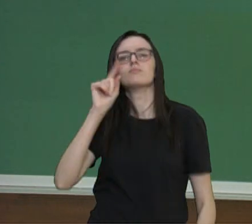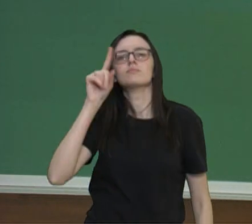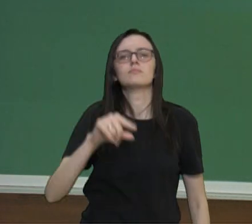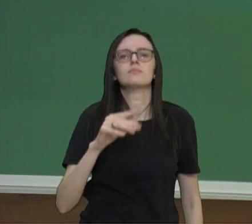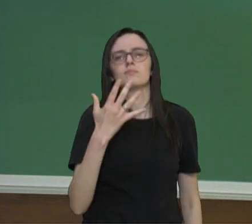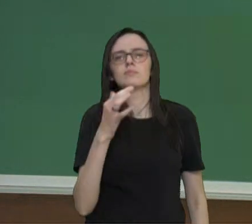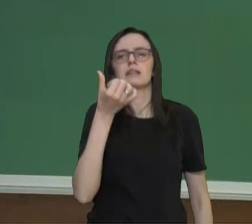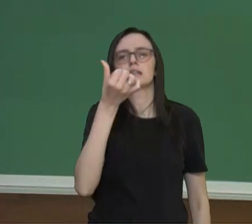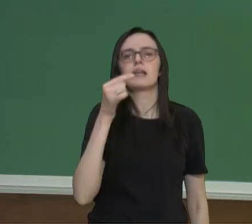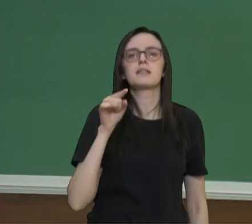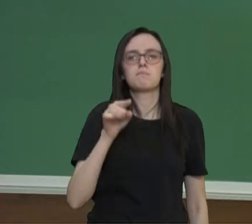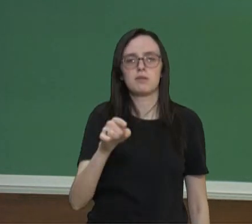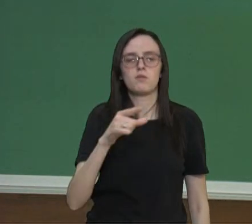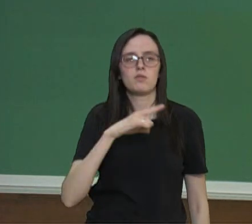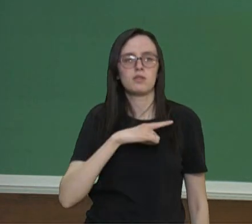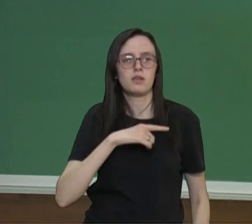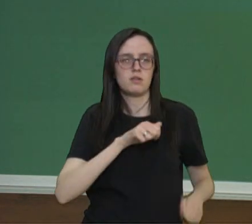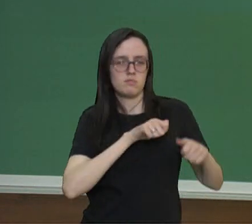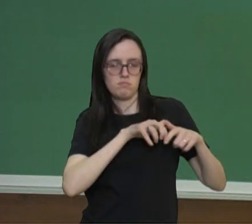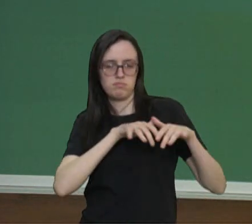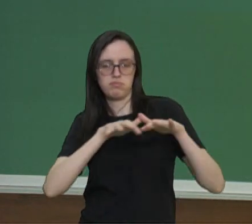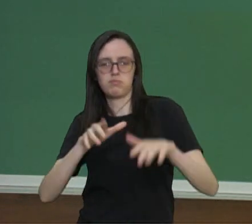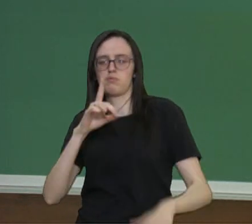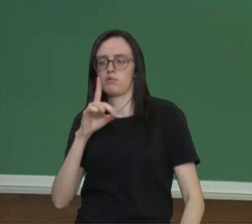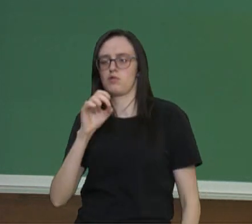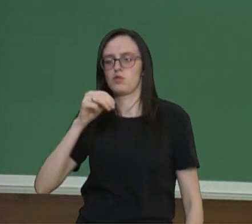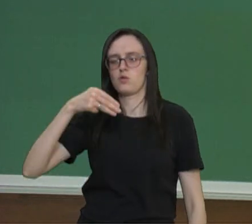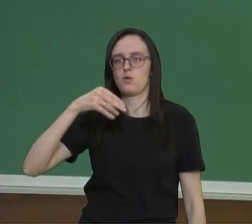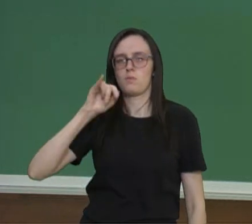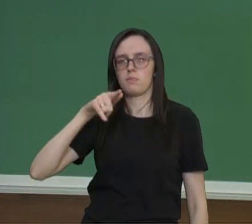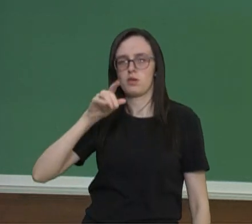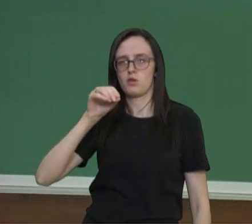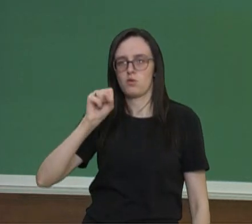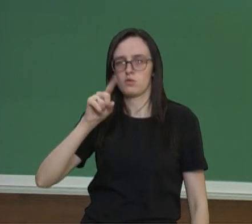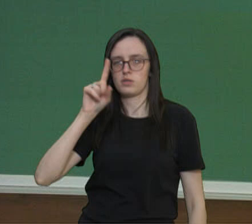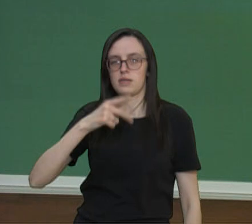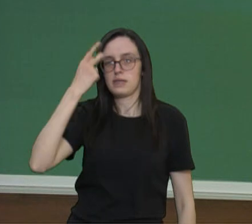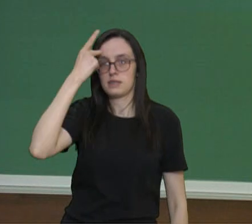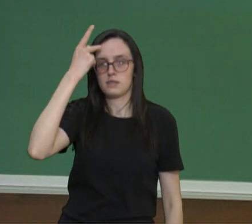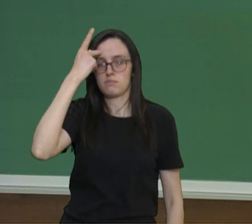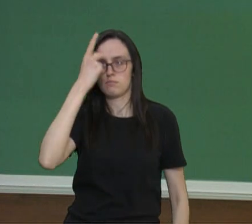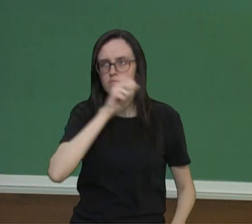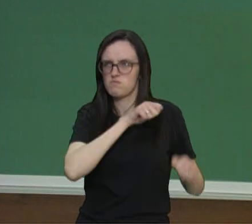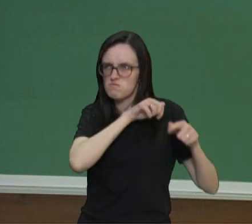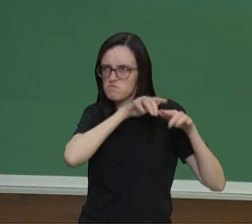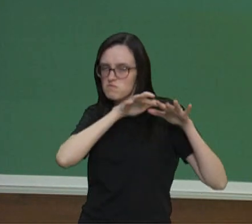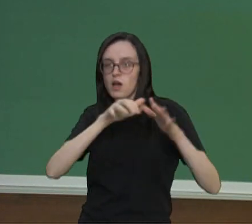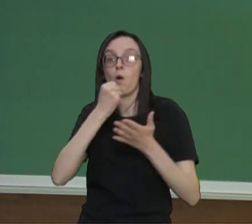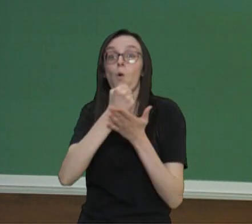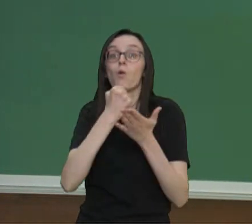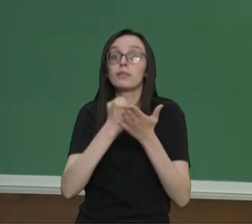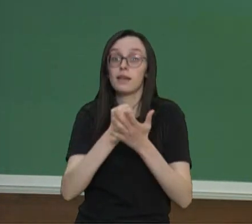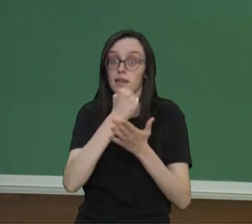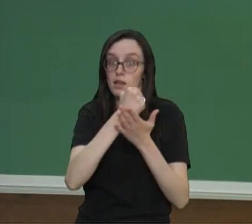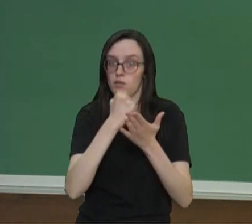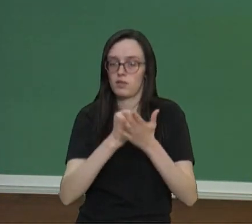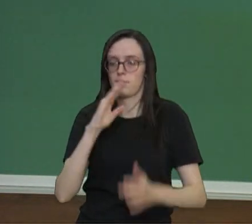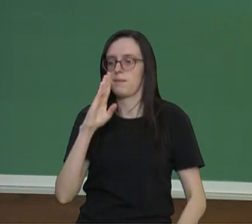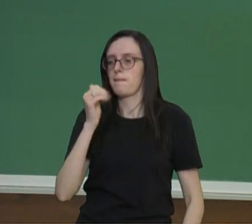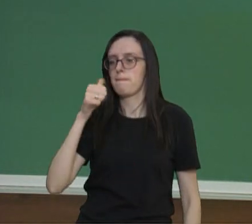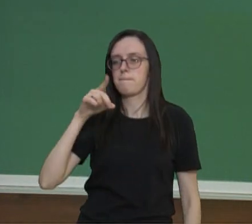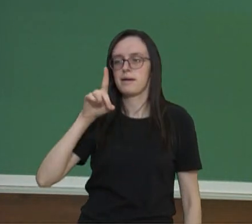de 6.000 bandeirantes, liderados por Domingos Jorge Velho, um bandeirante paulista, foram contratados e